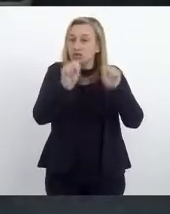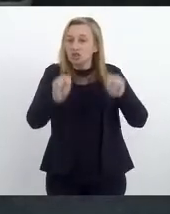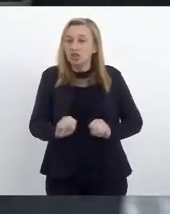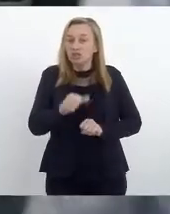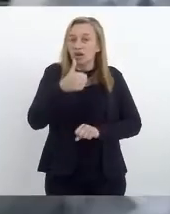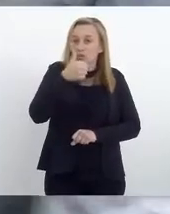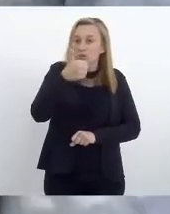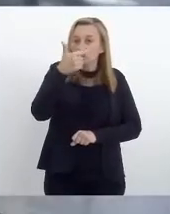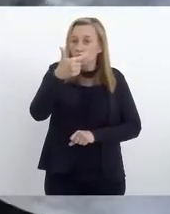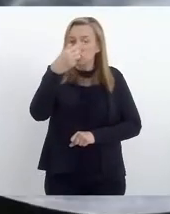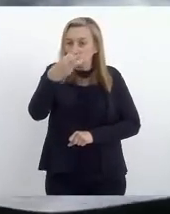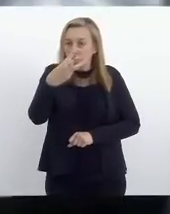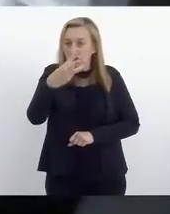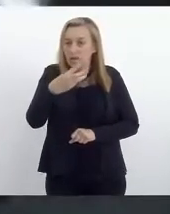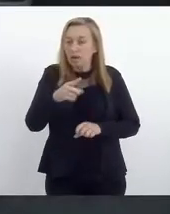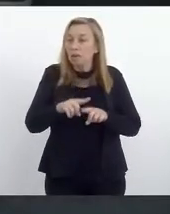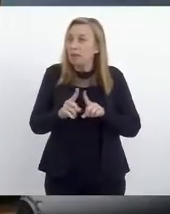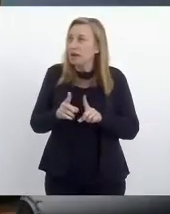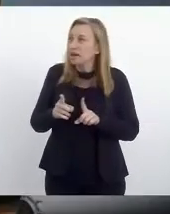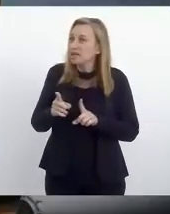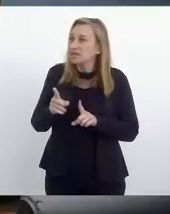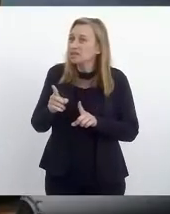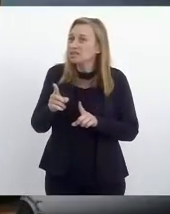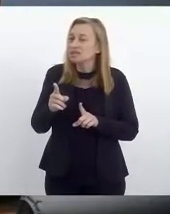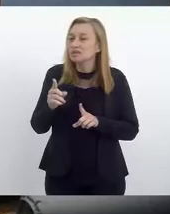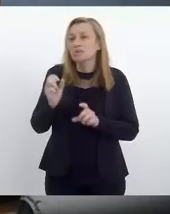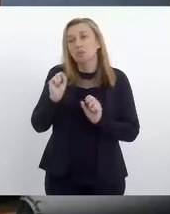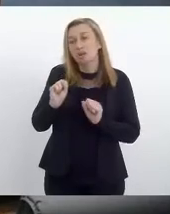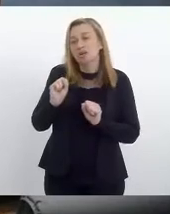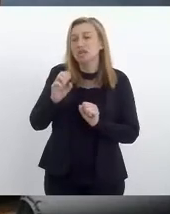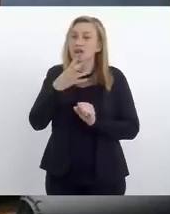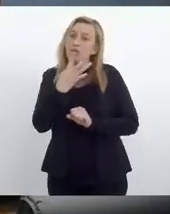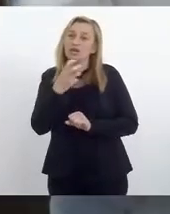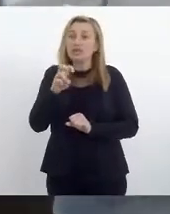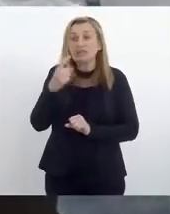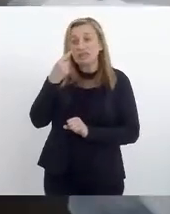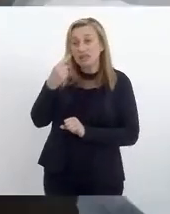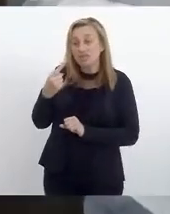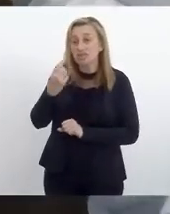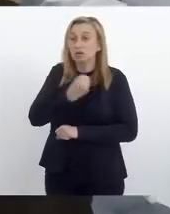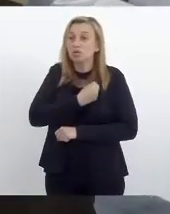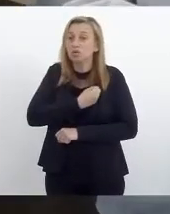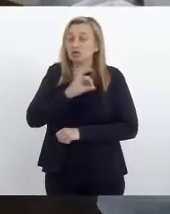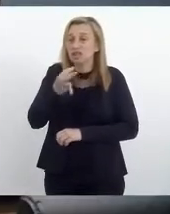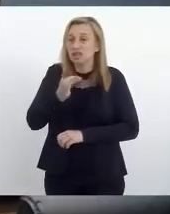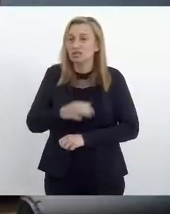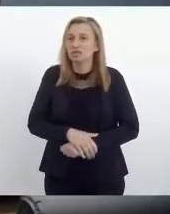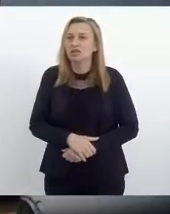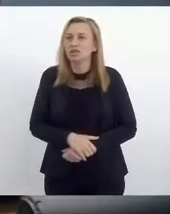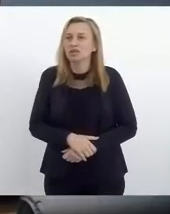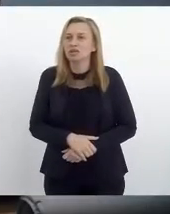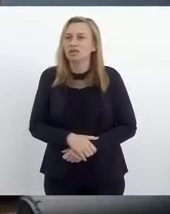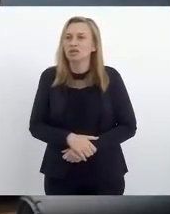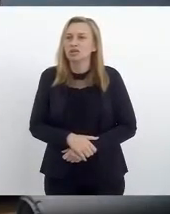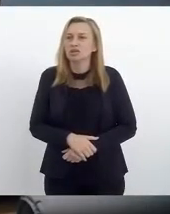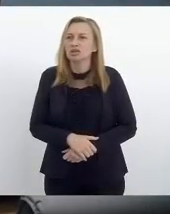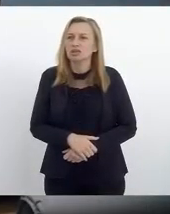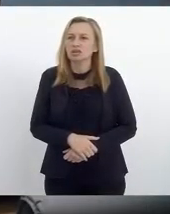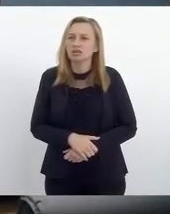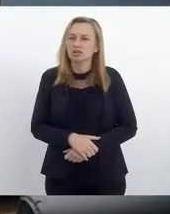3, e aí talvez seja 4 e 5. Só, é só ver essa numeração. São 5 emendas.